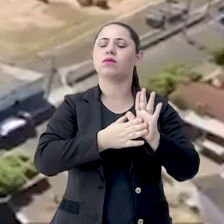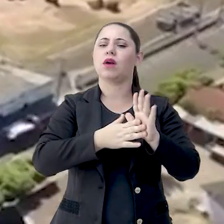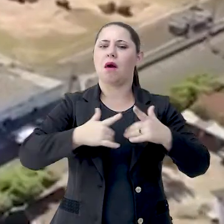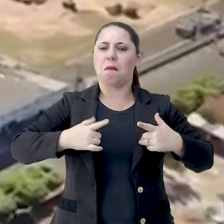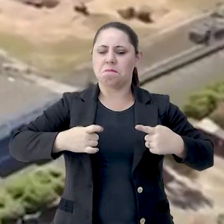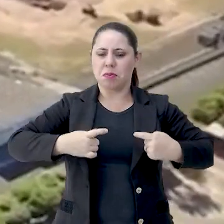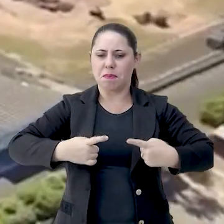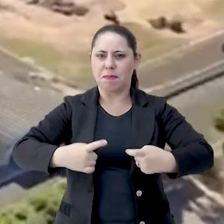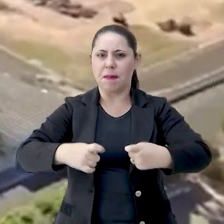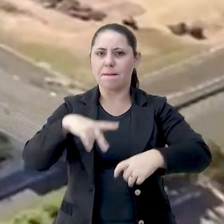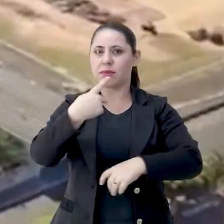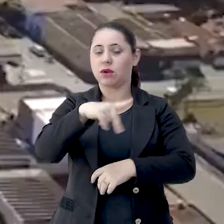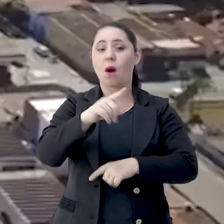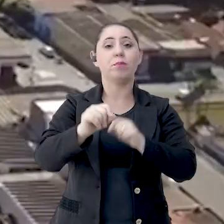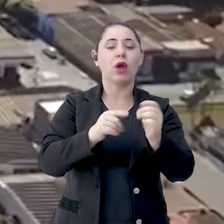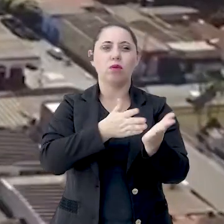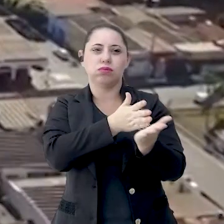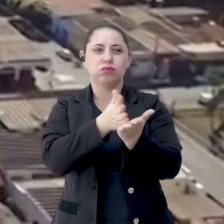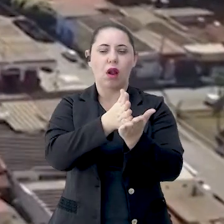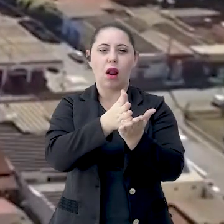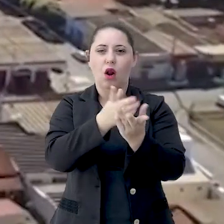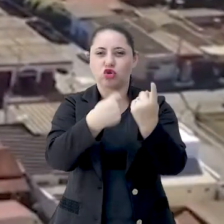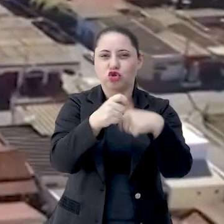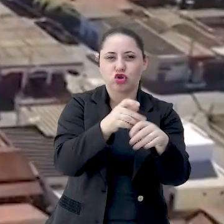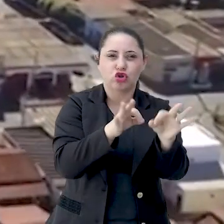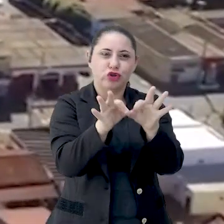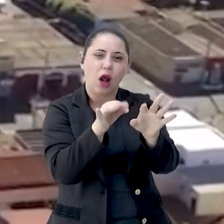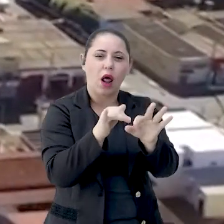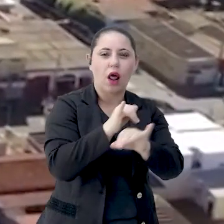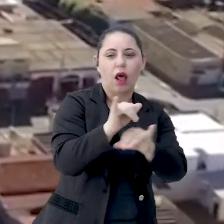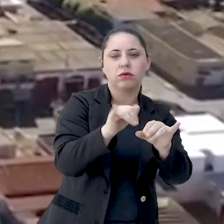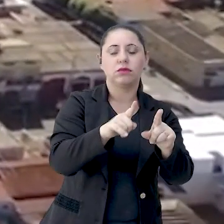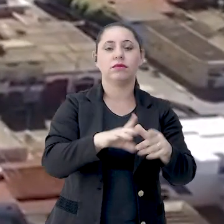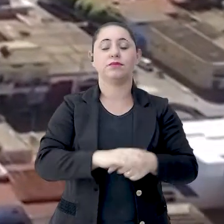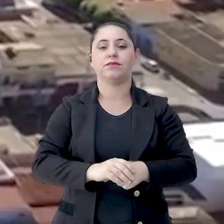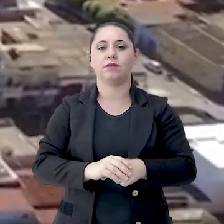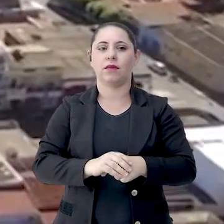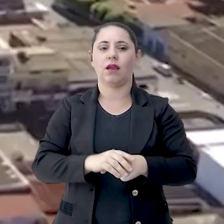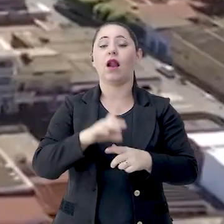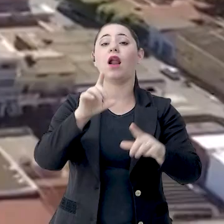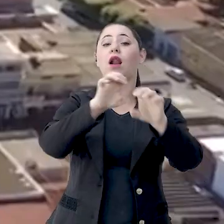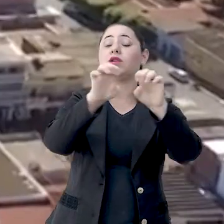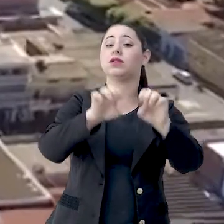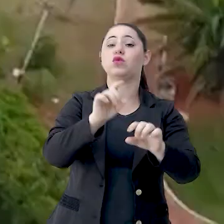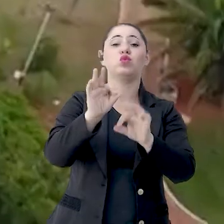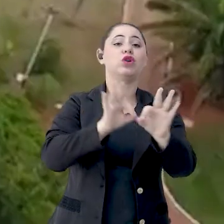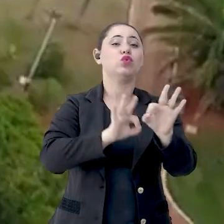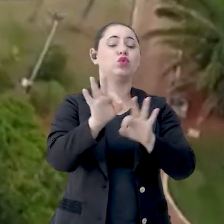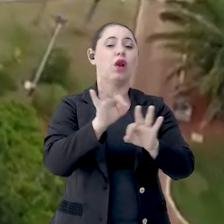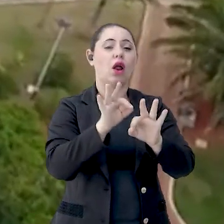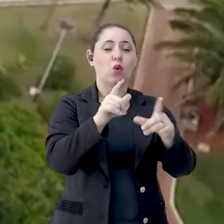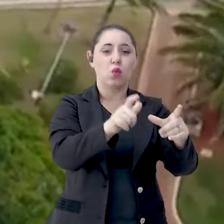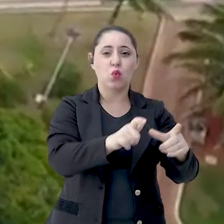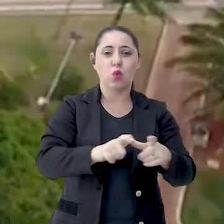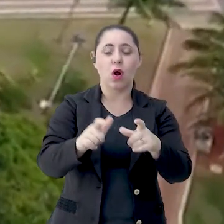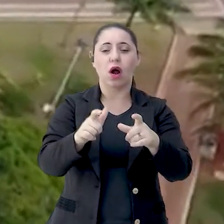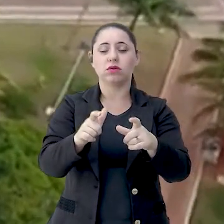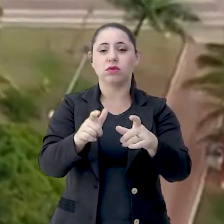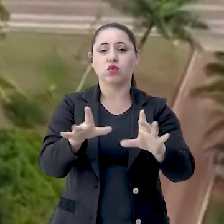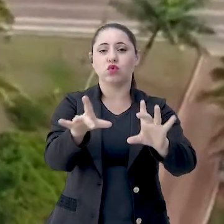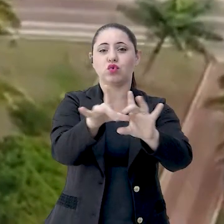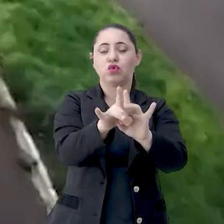das economias do Brasil, situação que começa a ser explorada mais intensamente com a construção